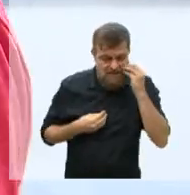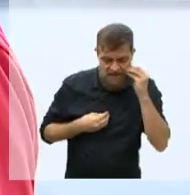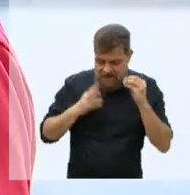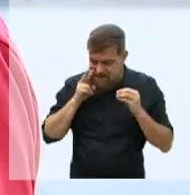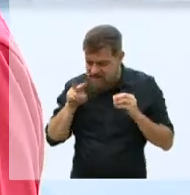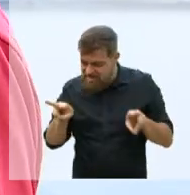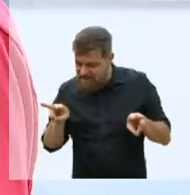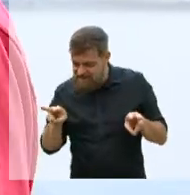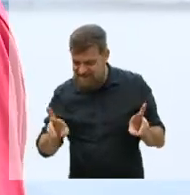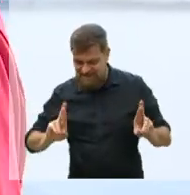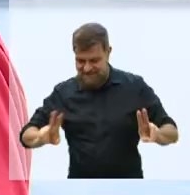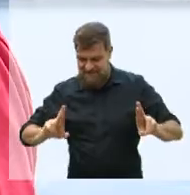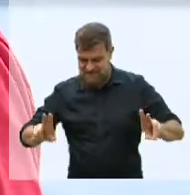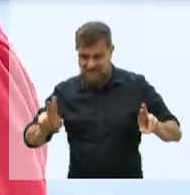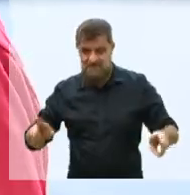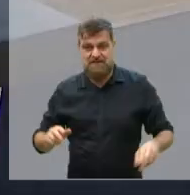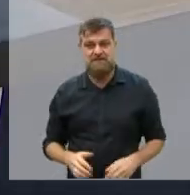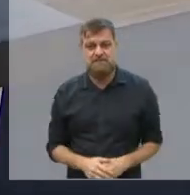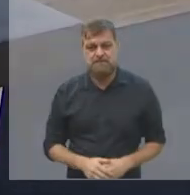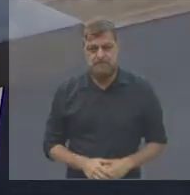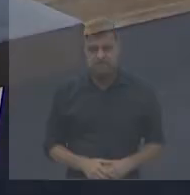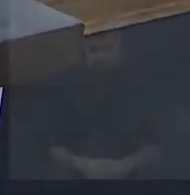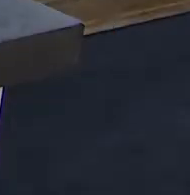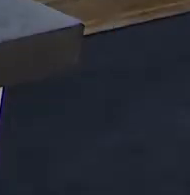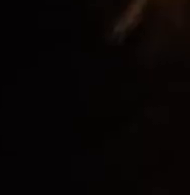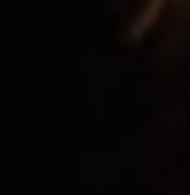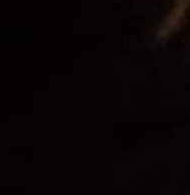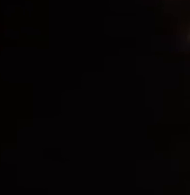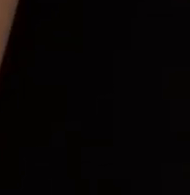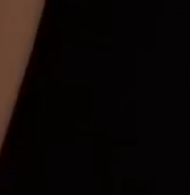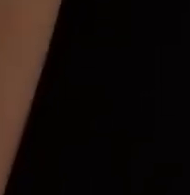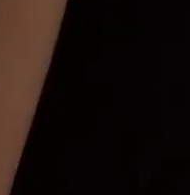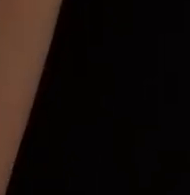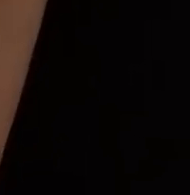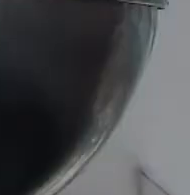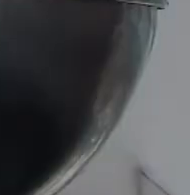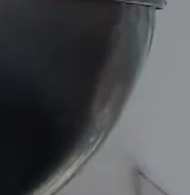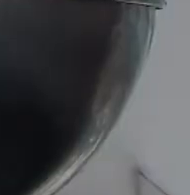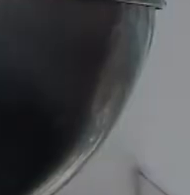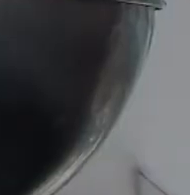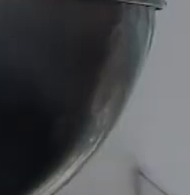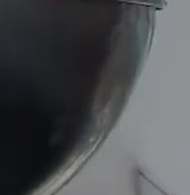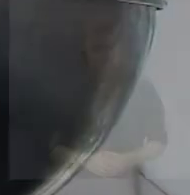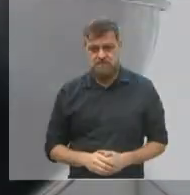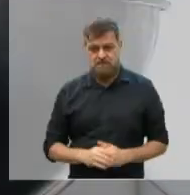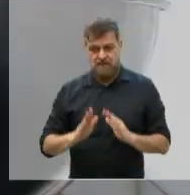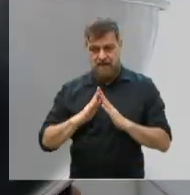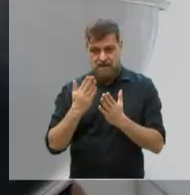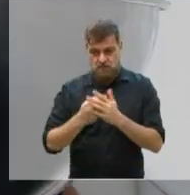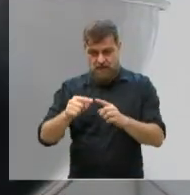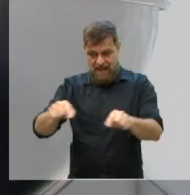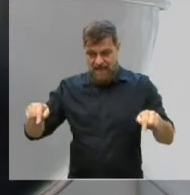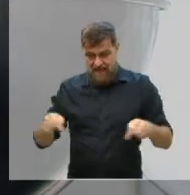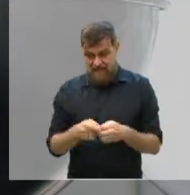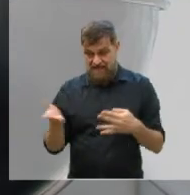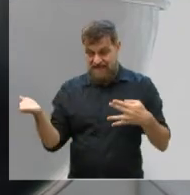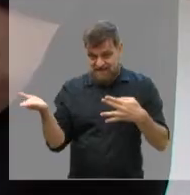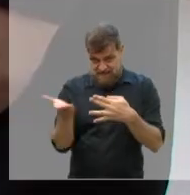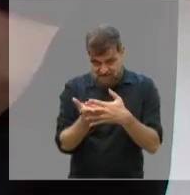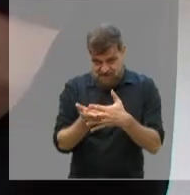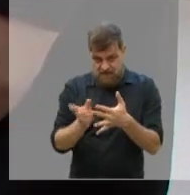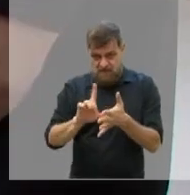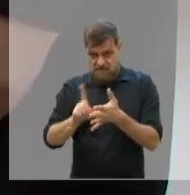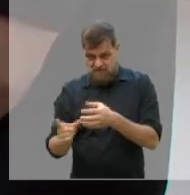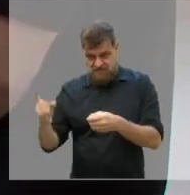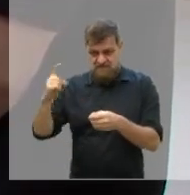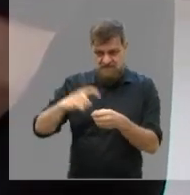vistos de maneira diferente, mas eles são a mesma coisa. O Sala de Aula vai fazer uma pausinha.